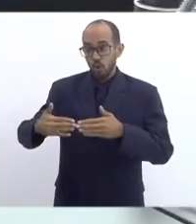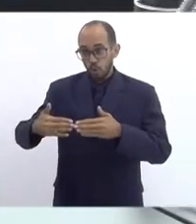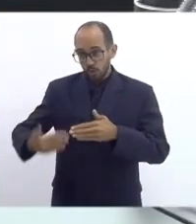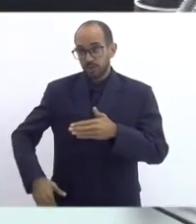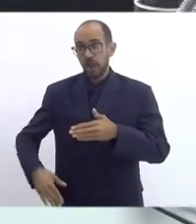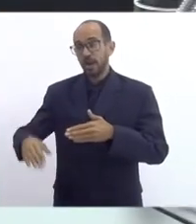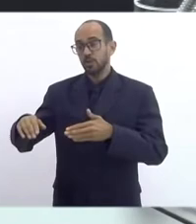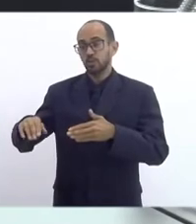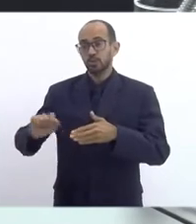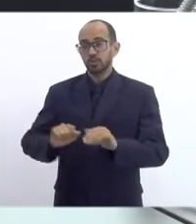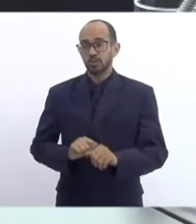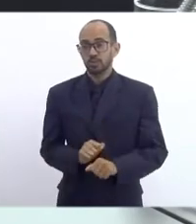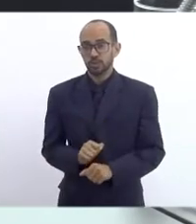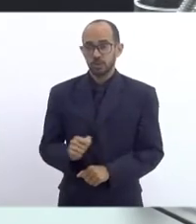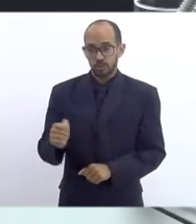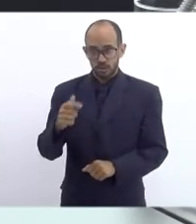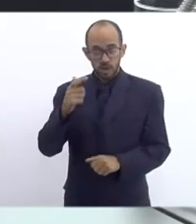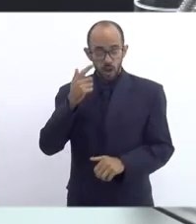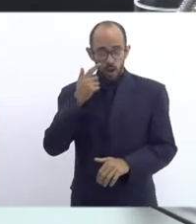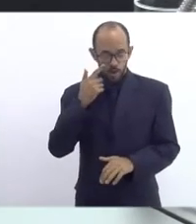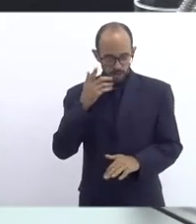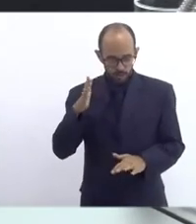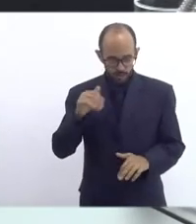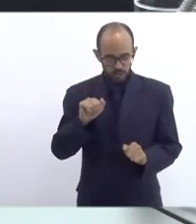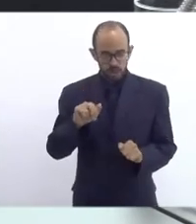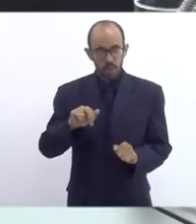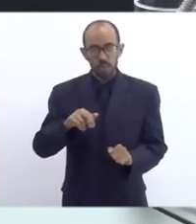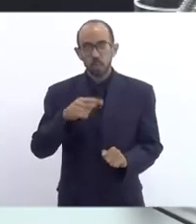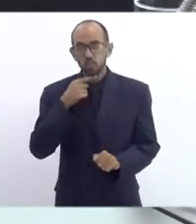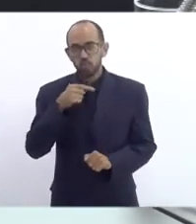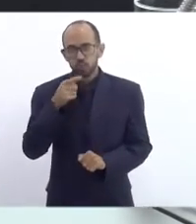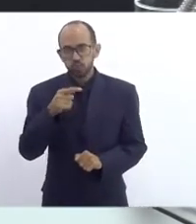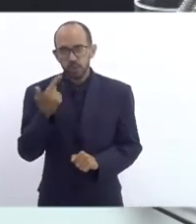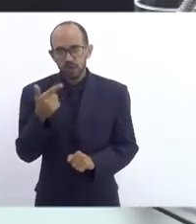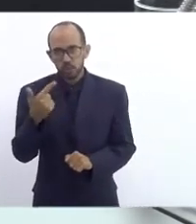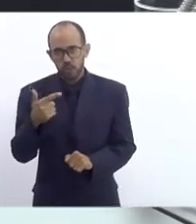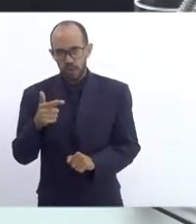Você quer manter. Olha só. Não há dúvida.